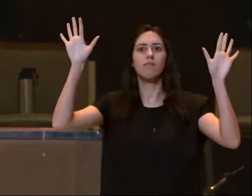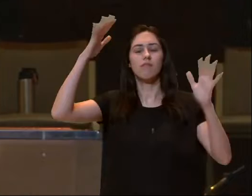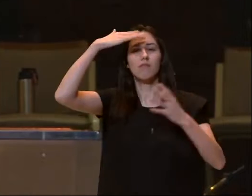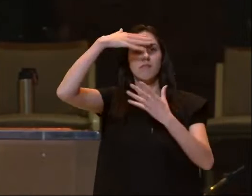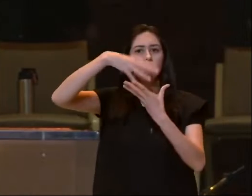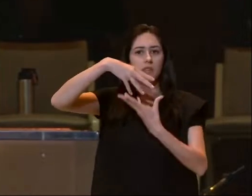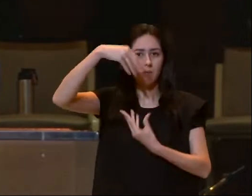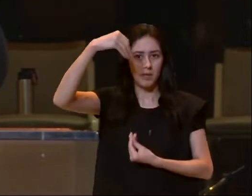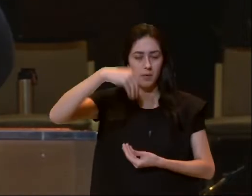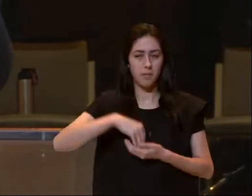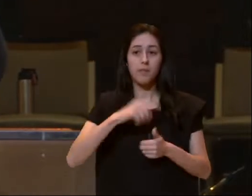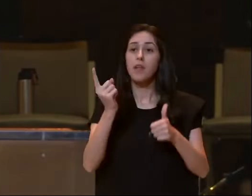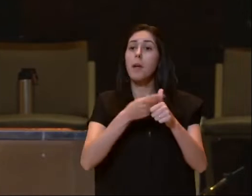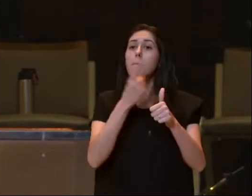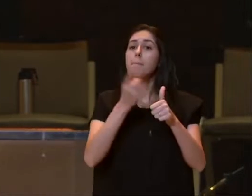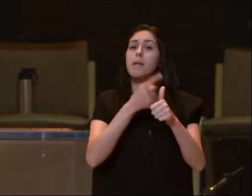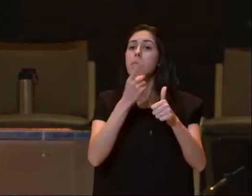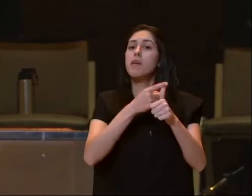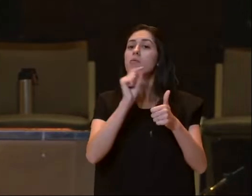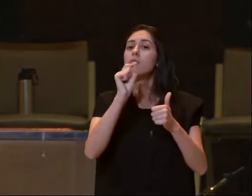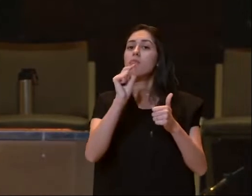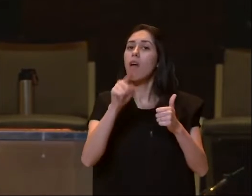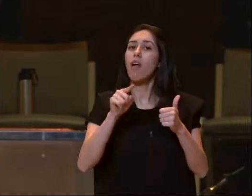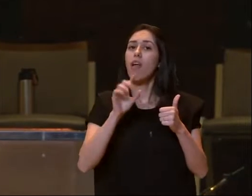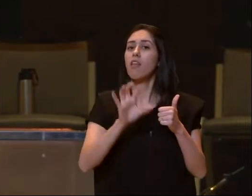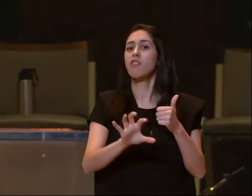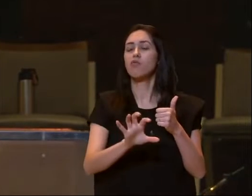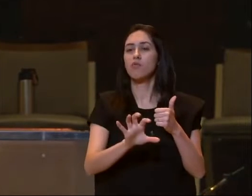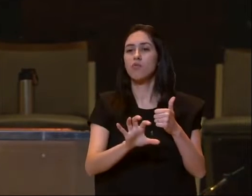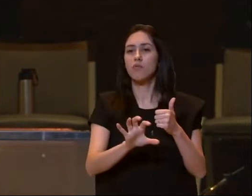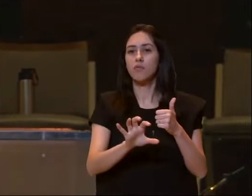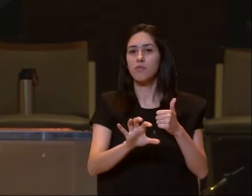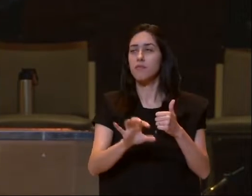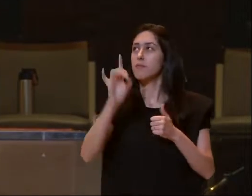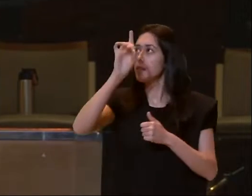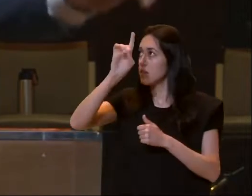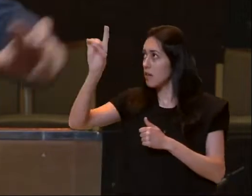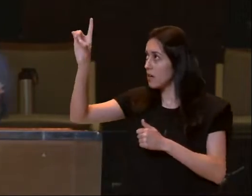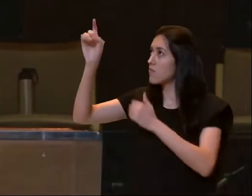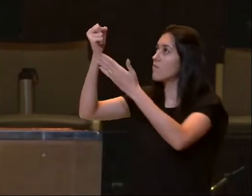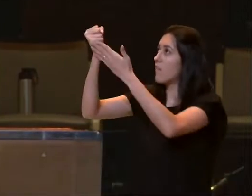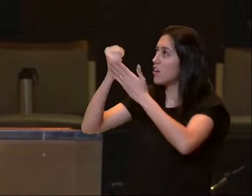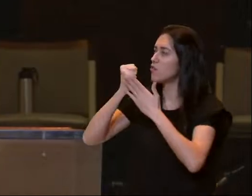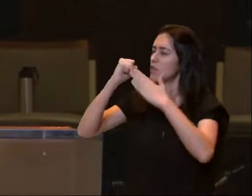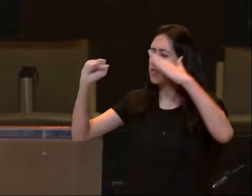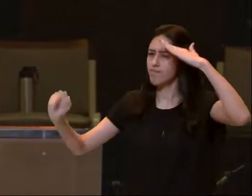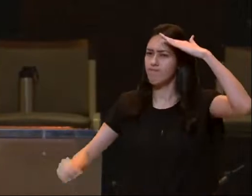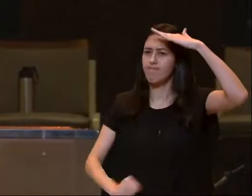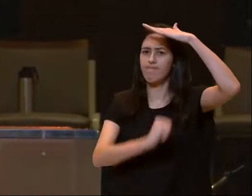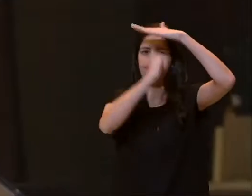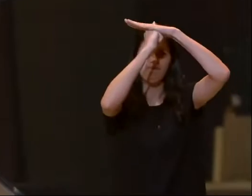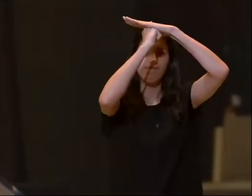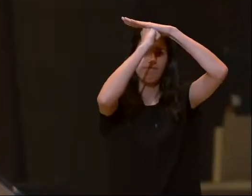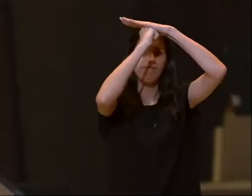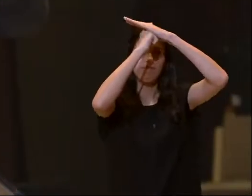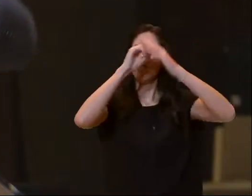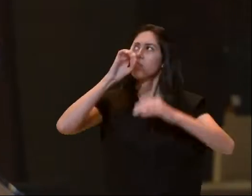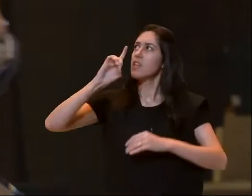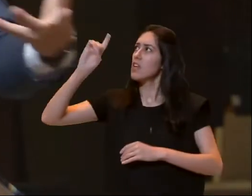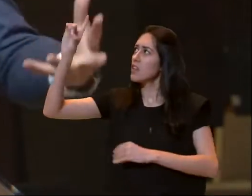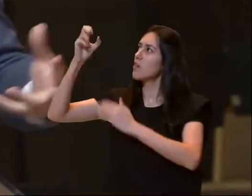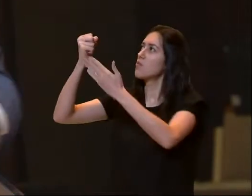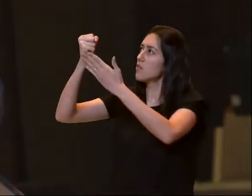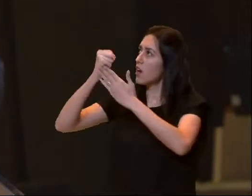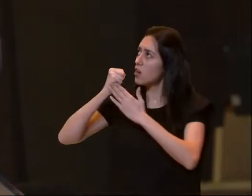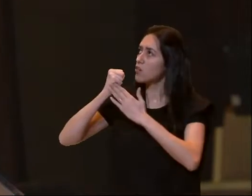primeiro transbordar de Deus é esse. Ele nos torna plenos. Ele nos enche da